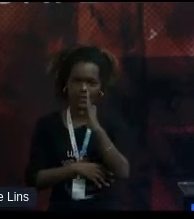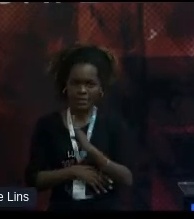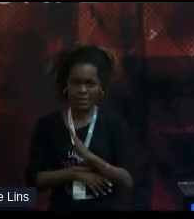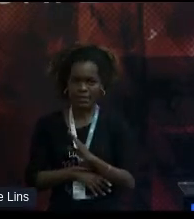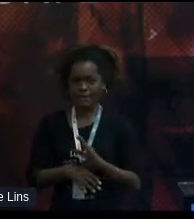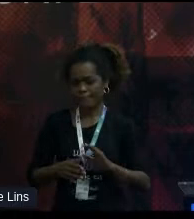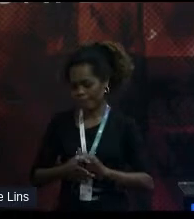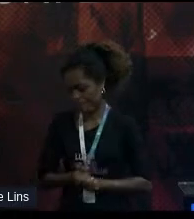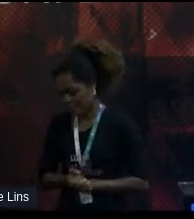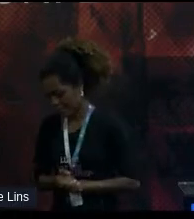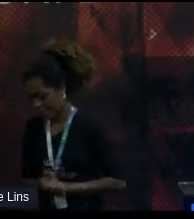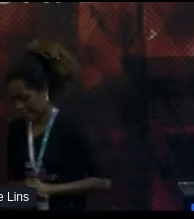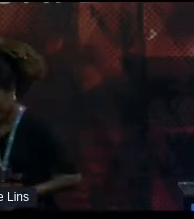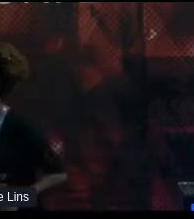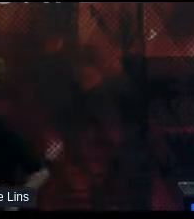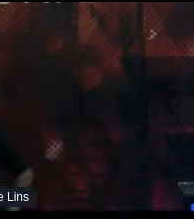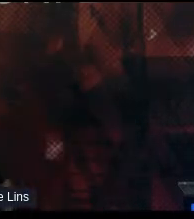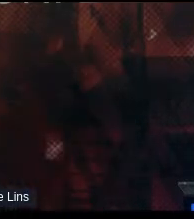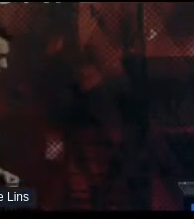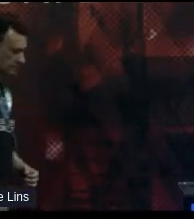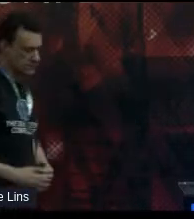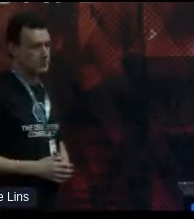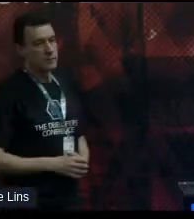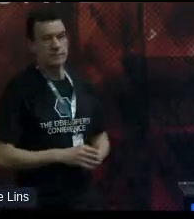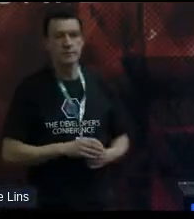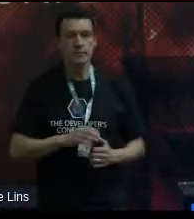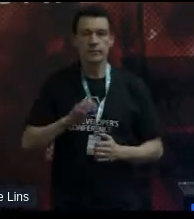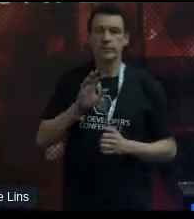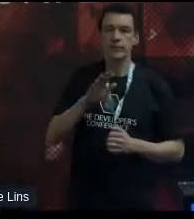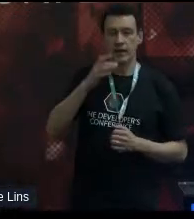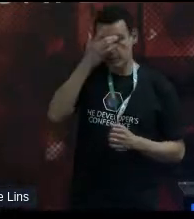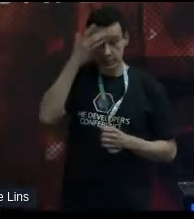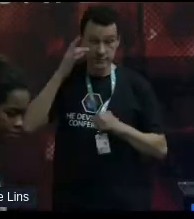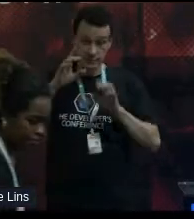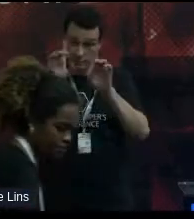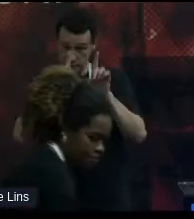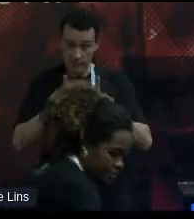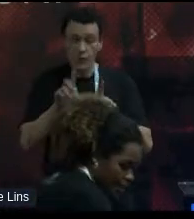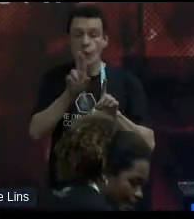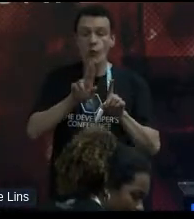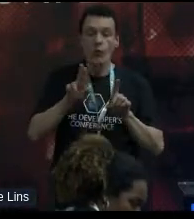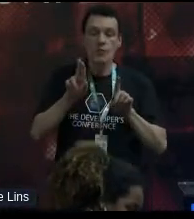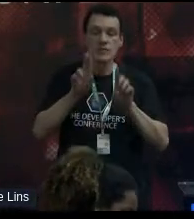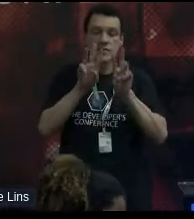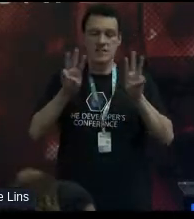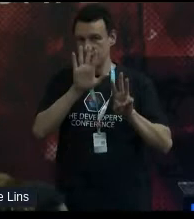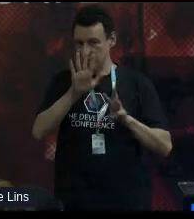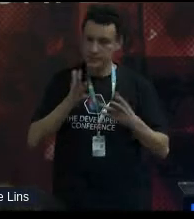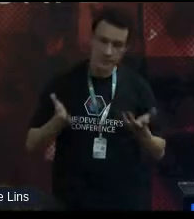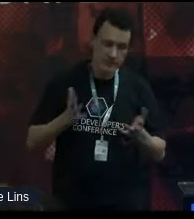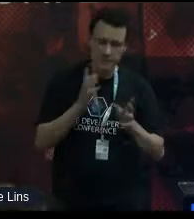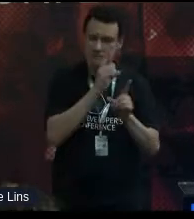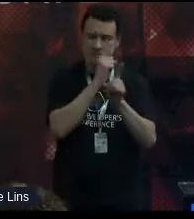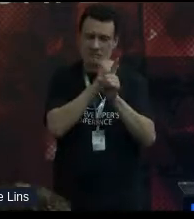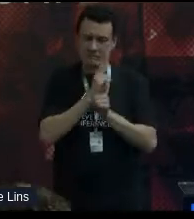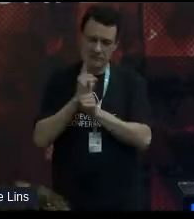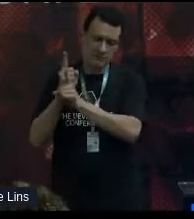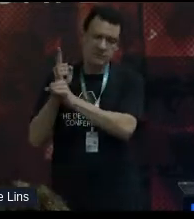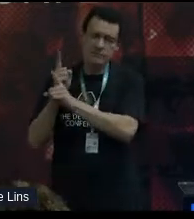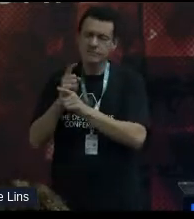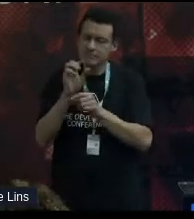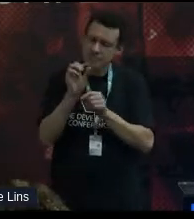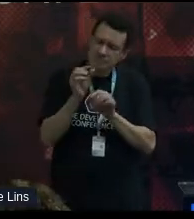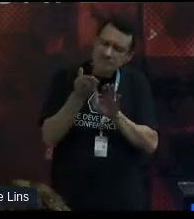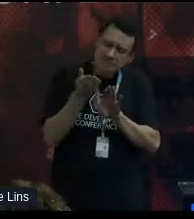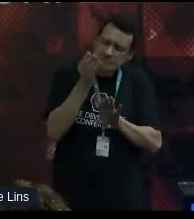de uso de sites por pessoas de deficiência no nosso país, né, que identificou aí uma melhora discreta na